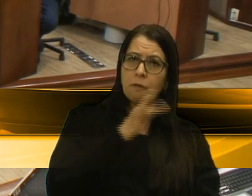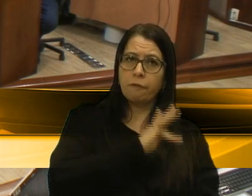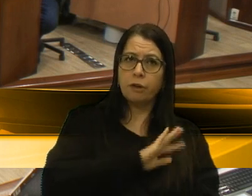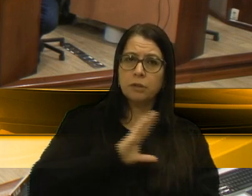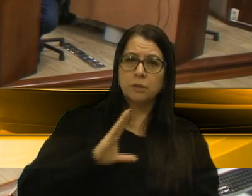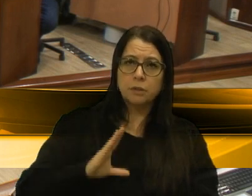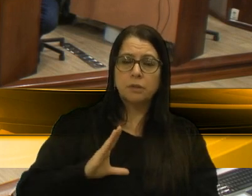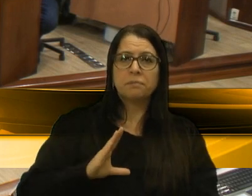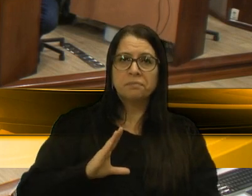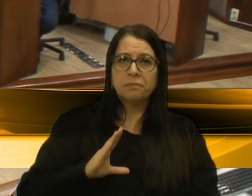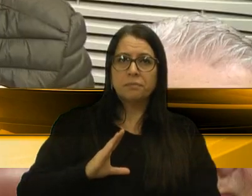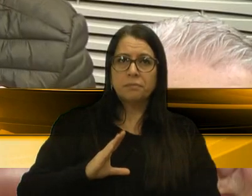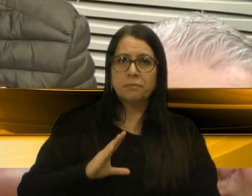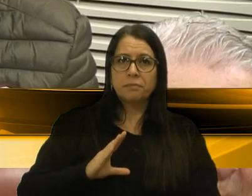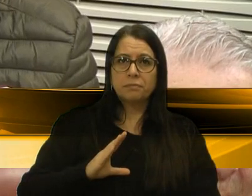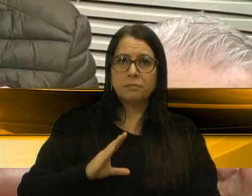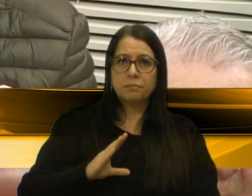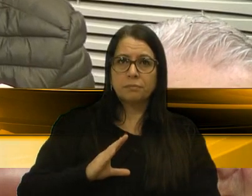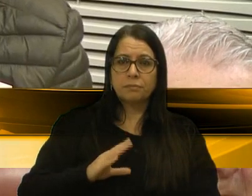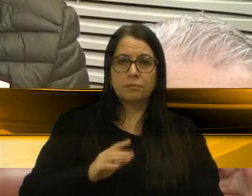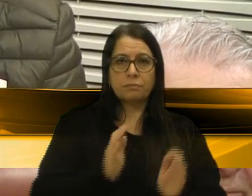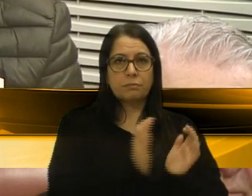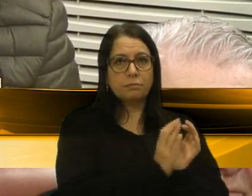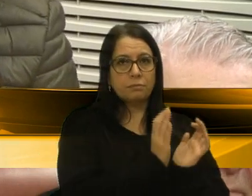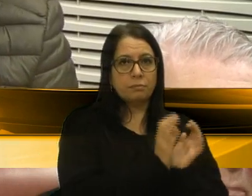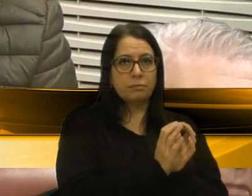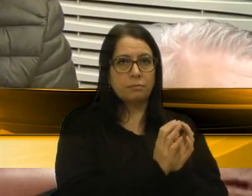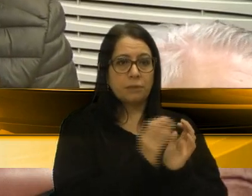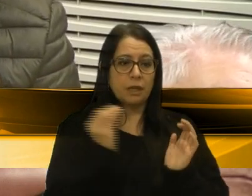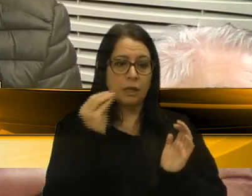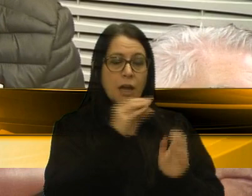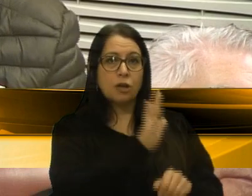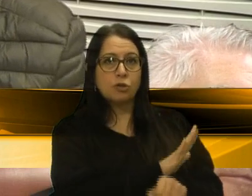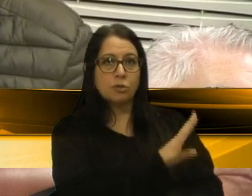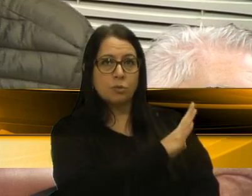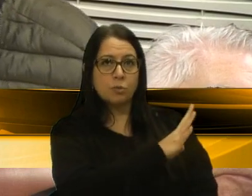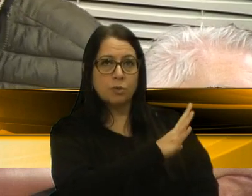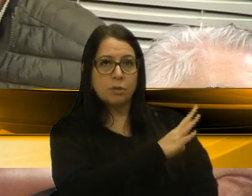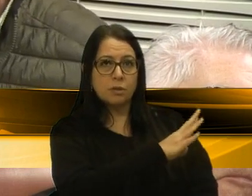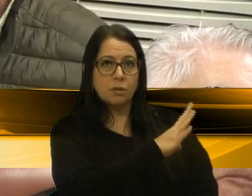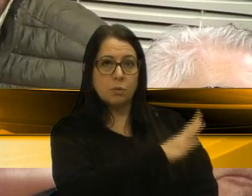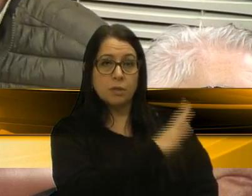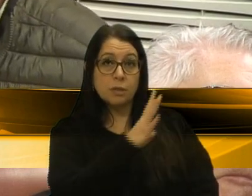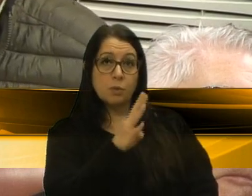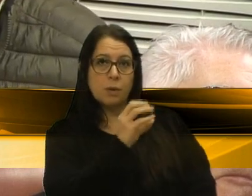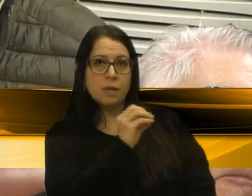Cunha, a porta na APAE de Flores da Cunha é R$ 440 mil reais por ano.